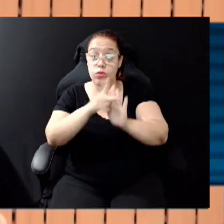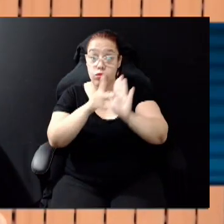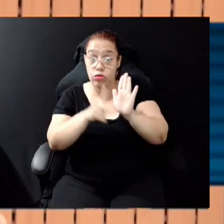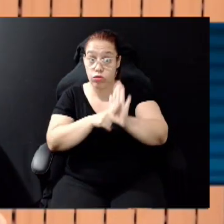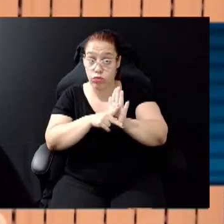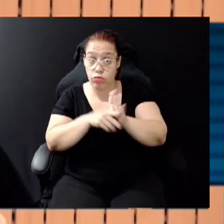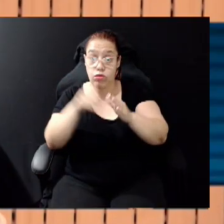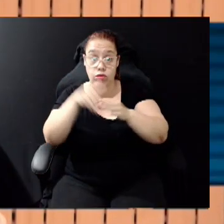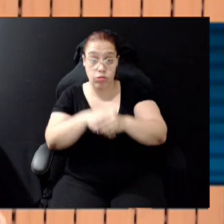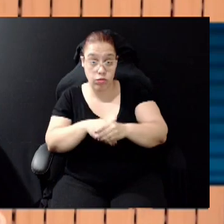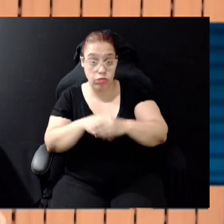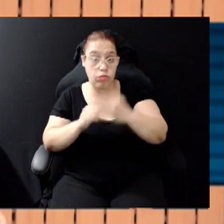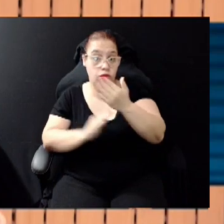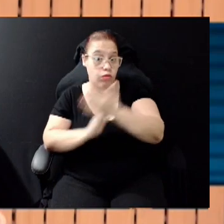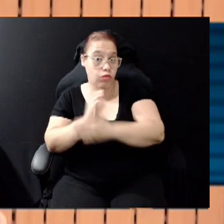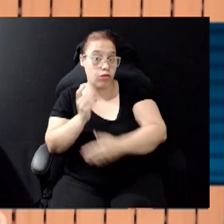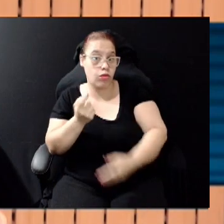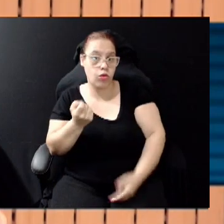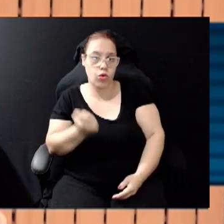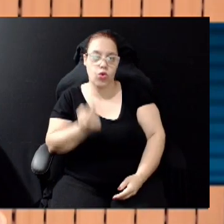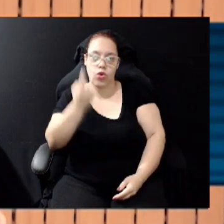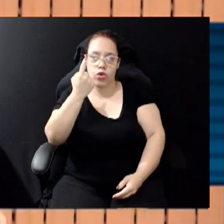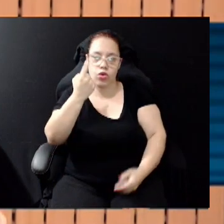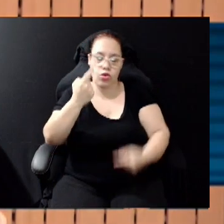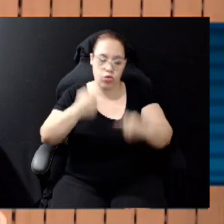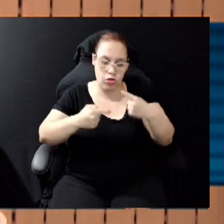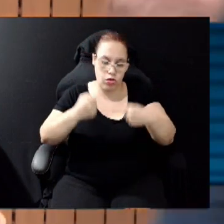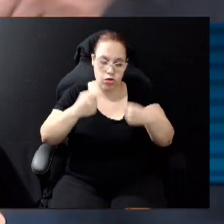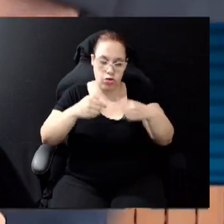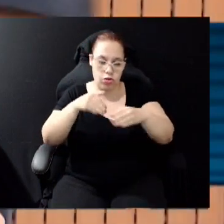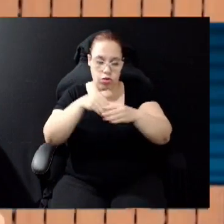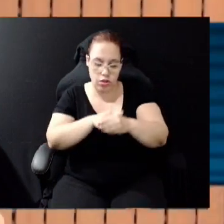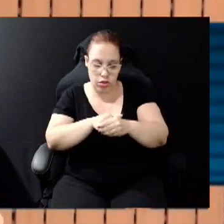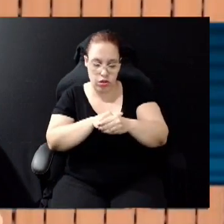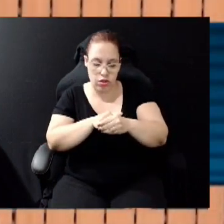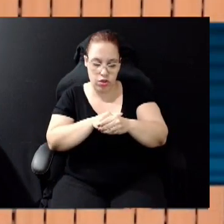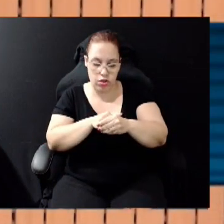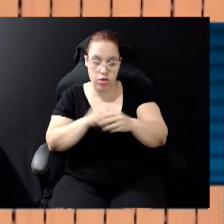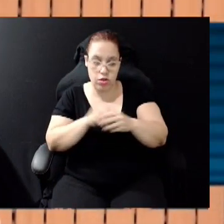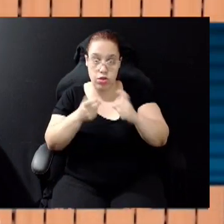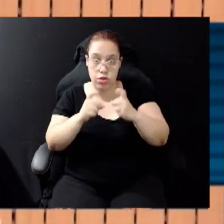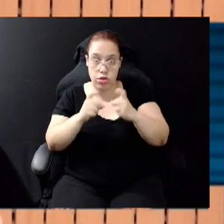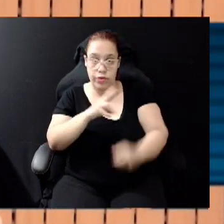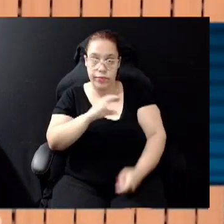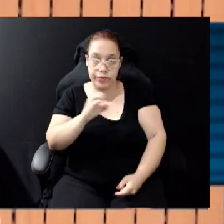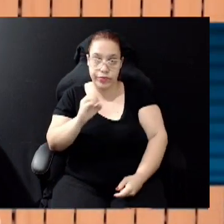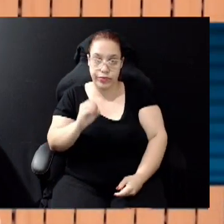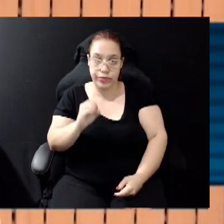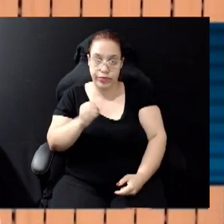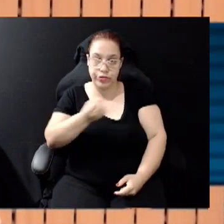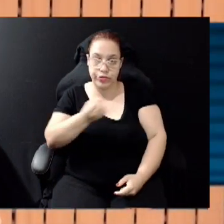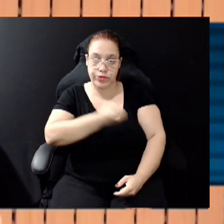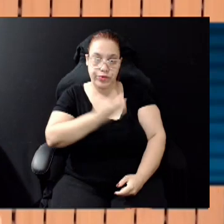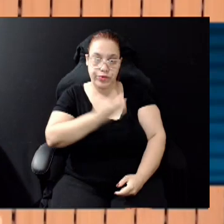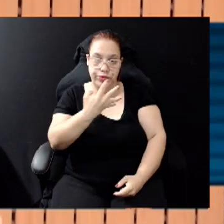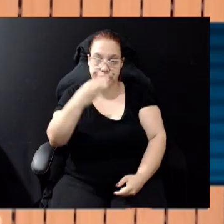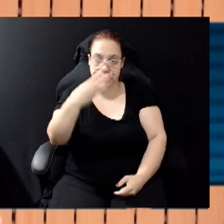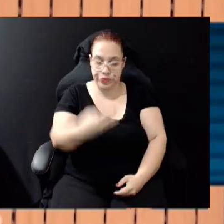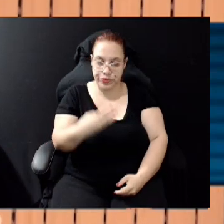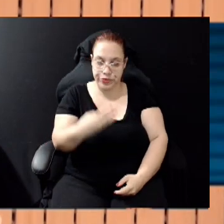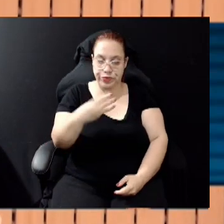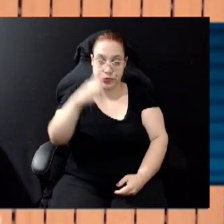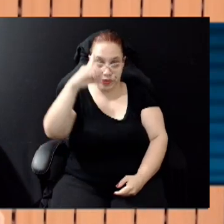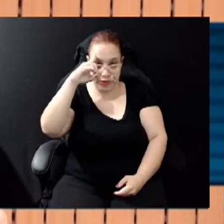e aprovado em turno único de discussão e votação na reunião ordinária de número 43, do dia 12